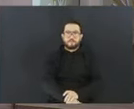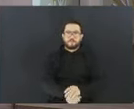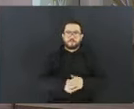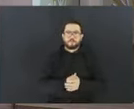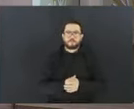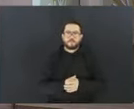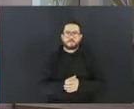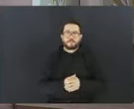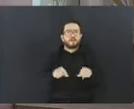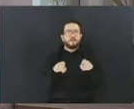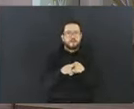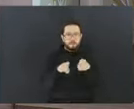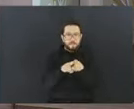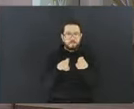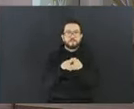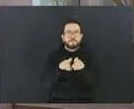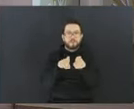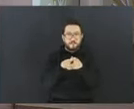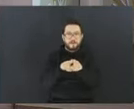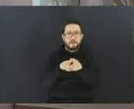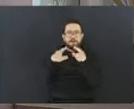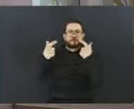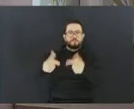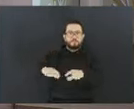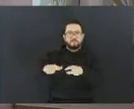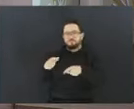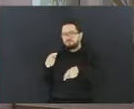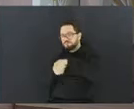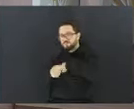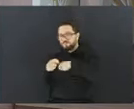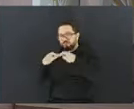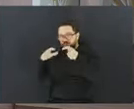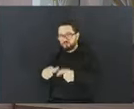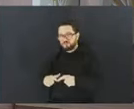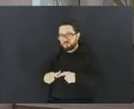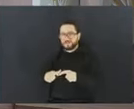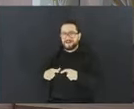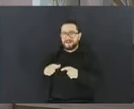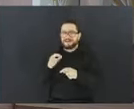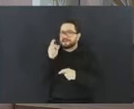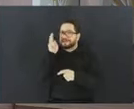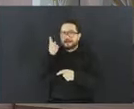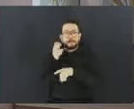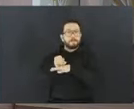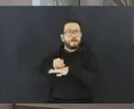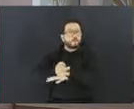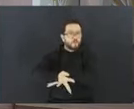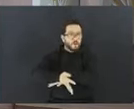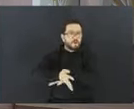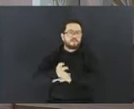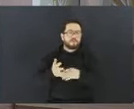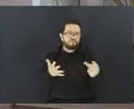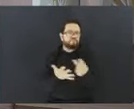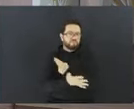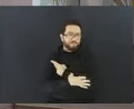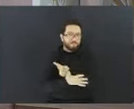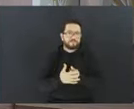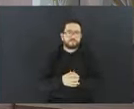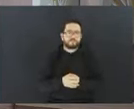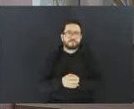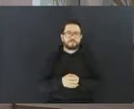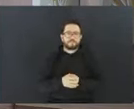alojamentos onde estão dormindo, que me parece que é na madrugada que a coisa fica mais intensa. Então a gente fica à disposição ali para ver com o senhor, para fazer uma avaliação,